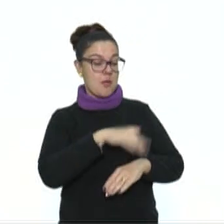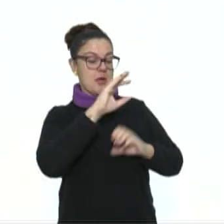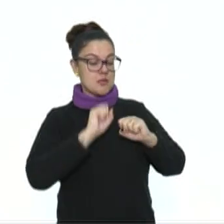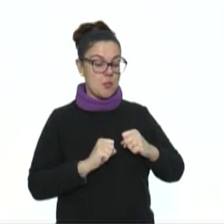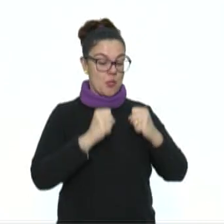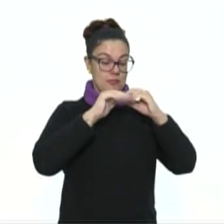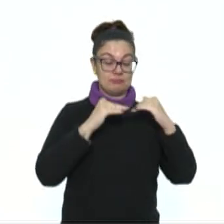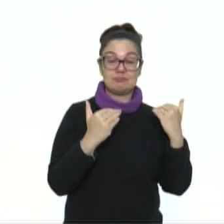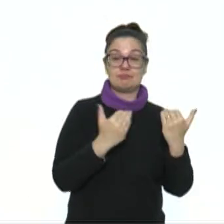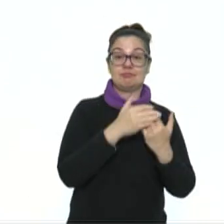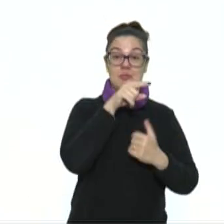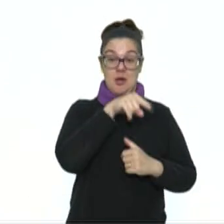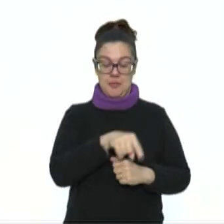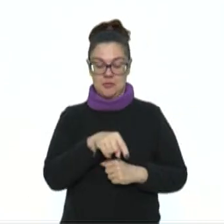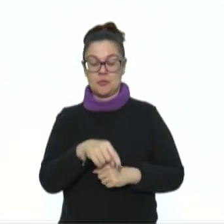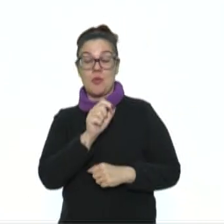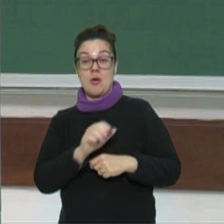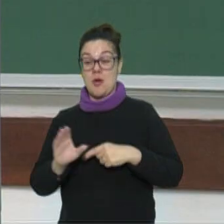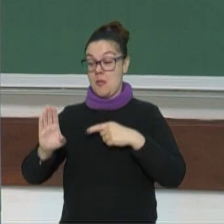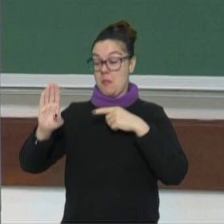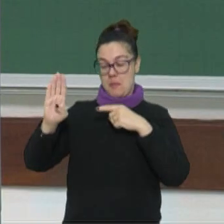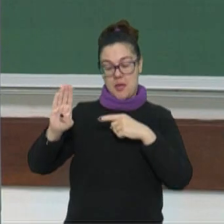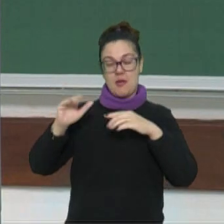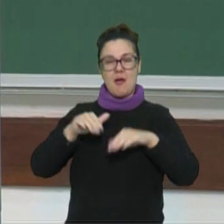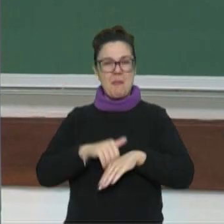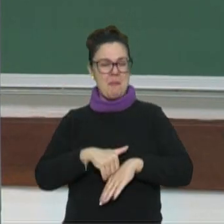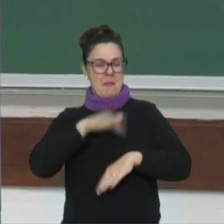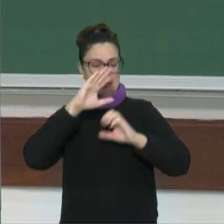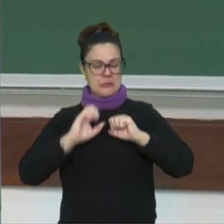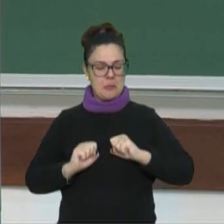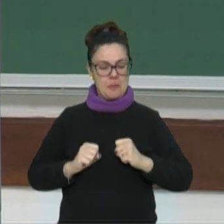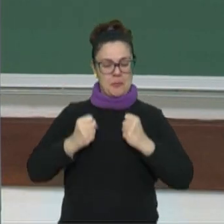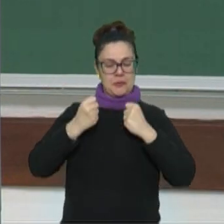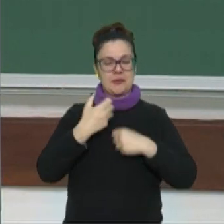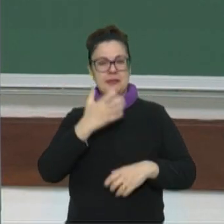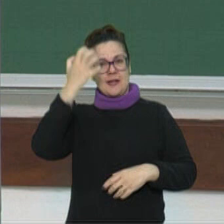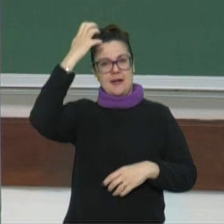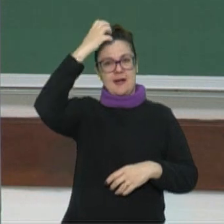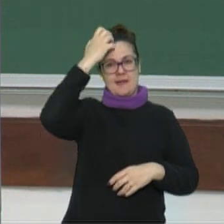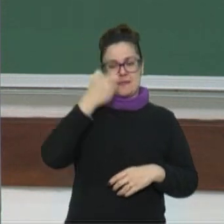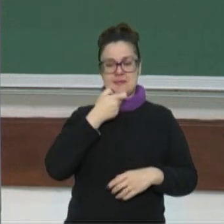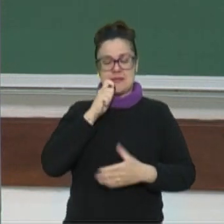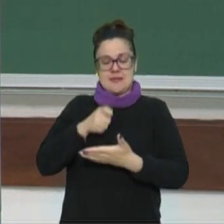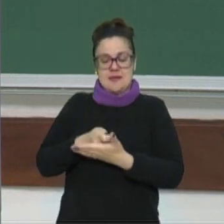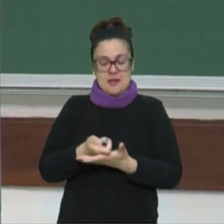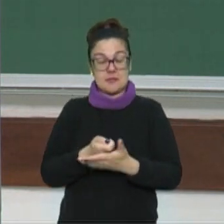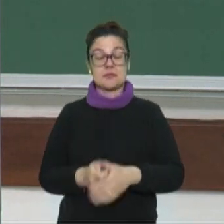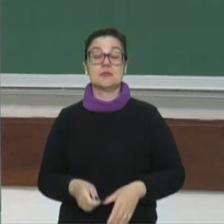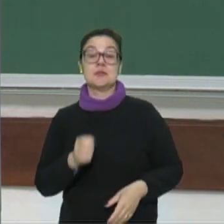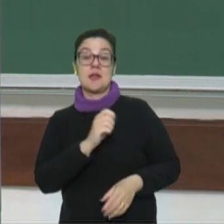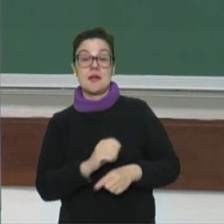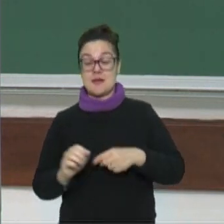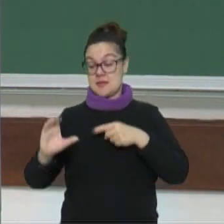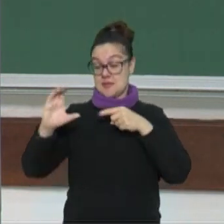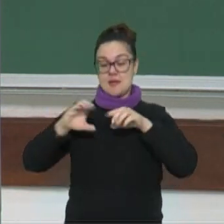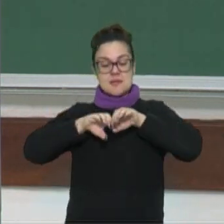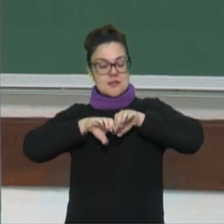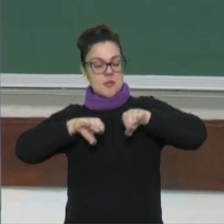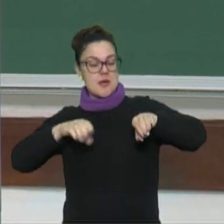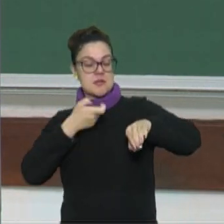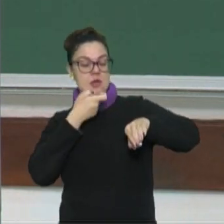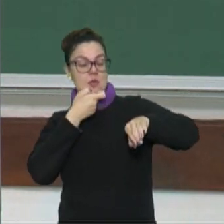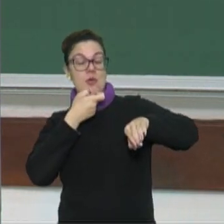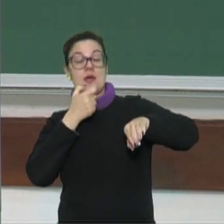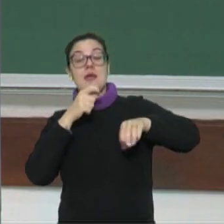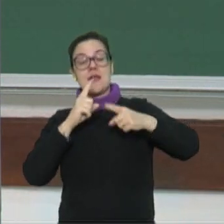parlamento. B, o aumento do poder do absolutismo inglês. C, a separação da Igreja da Inglaterra da Igreja Romana.